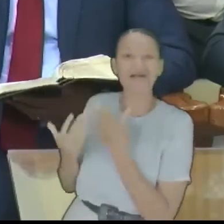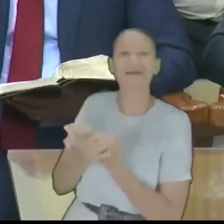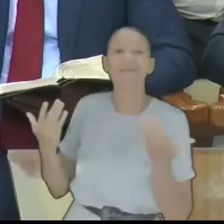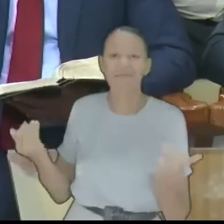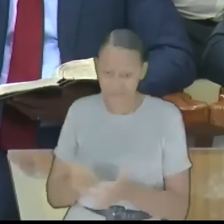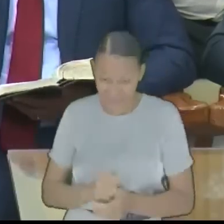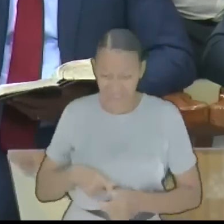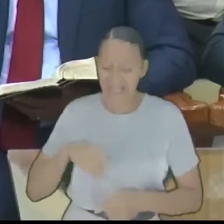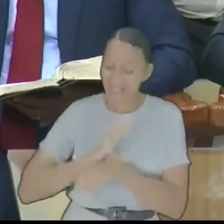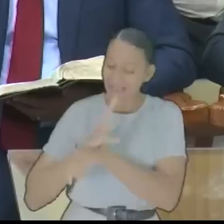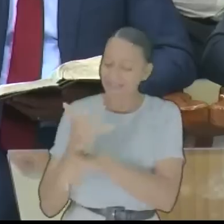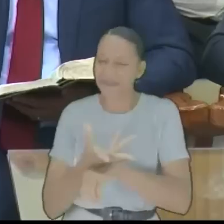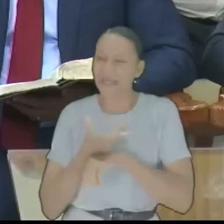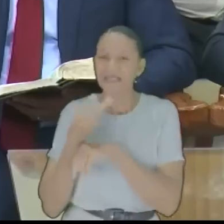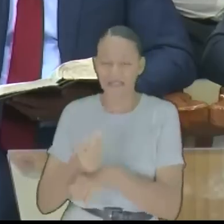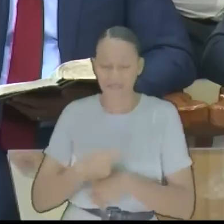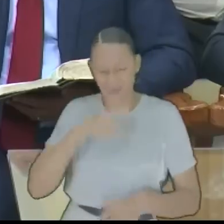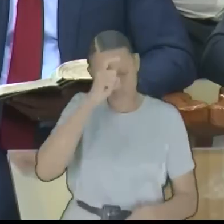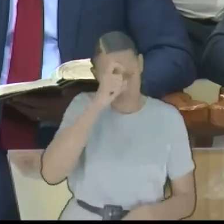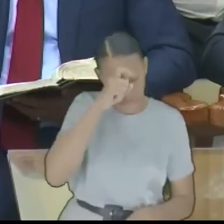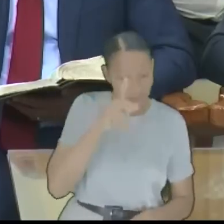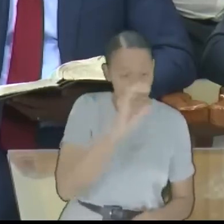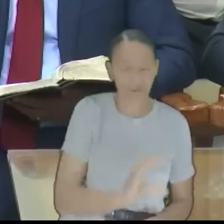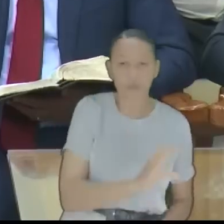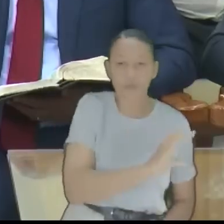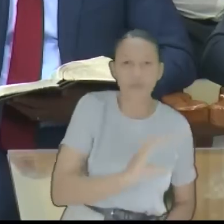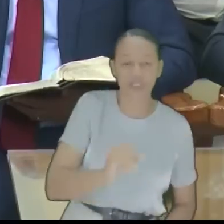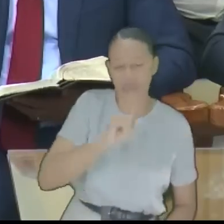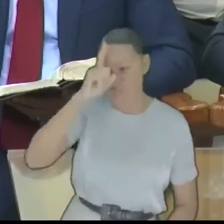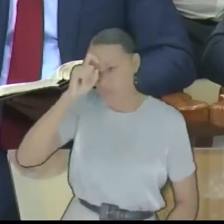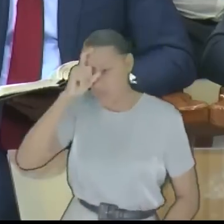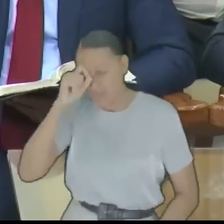as igrejas, os hospitais católicos, os